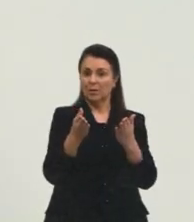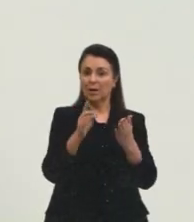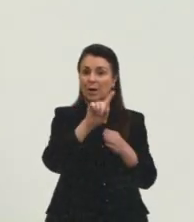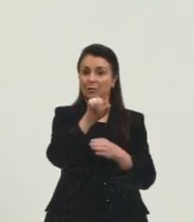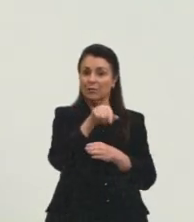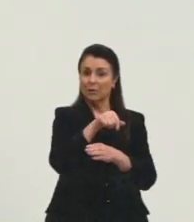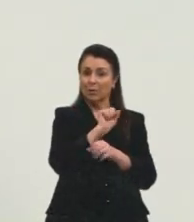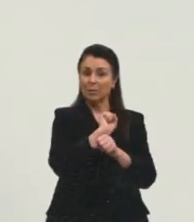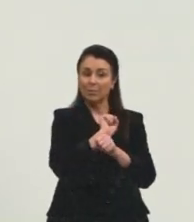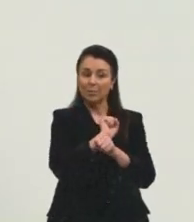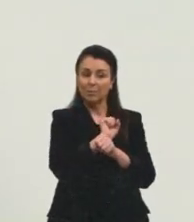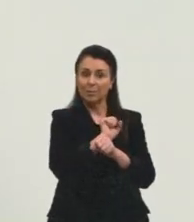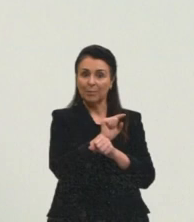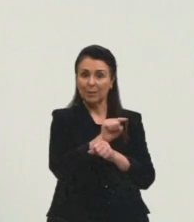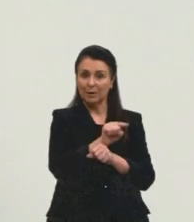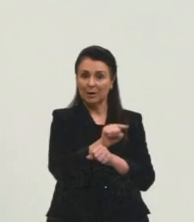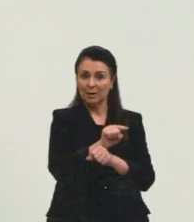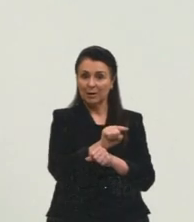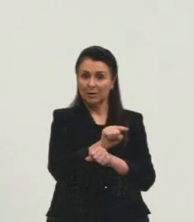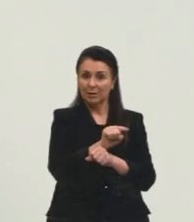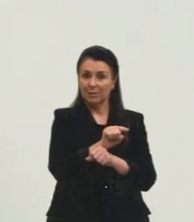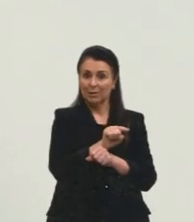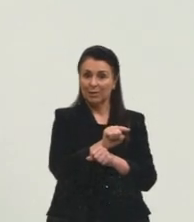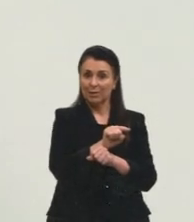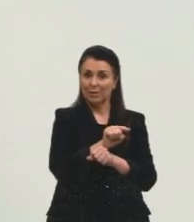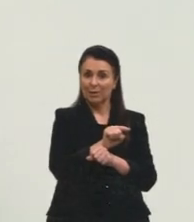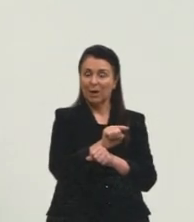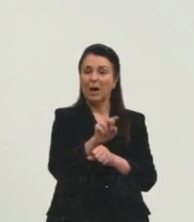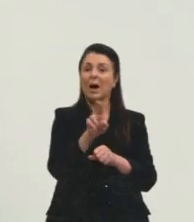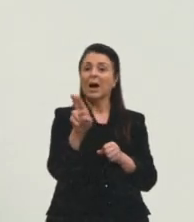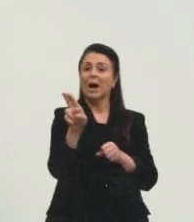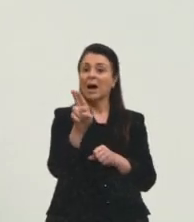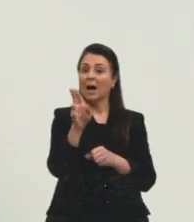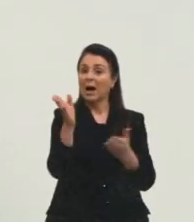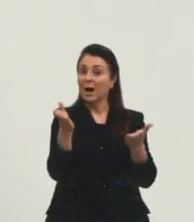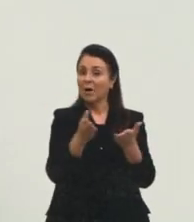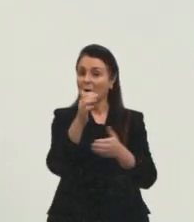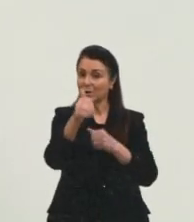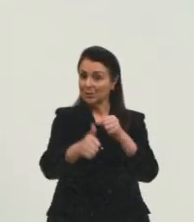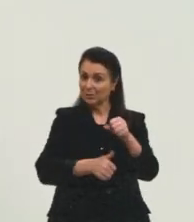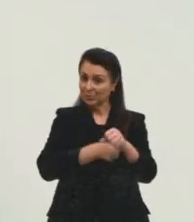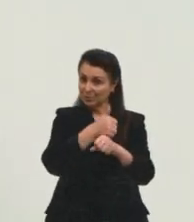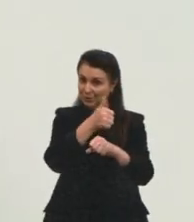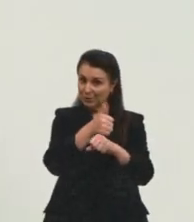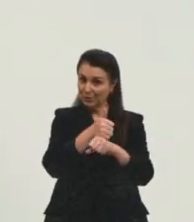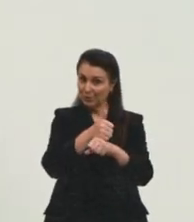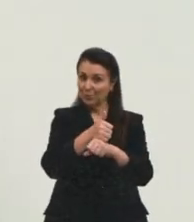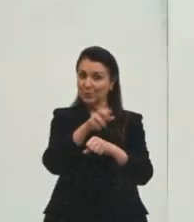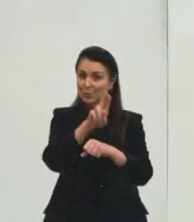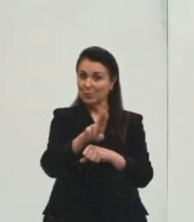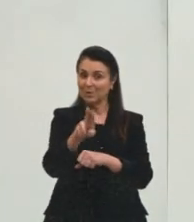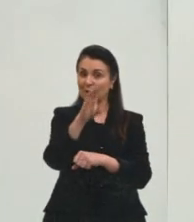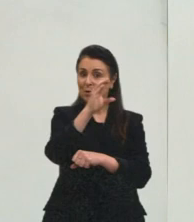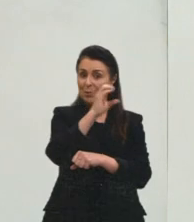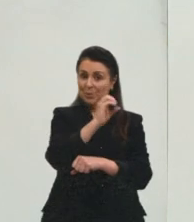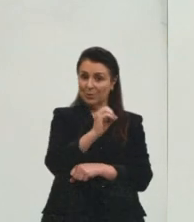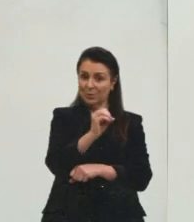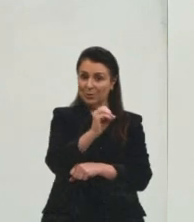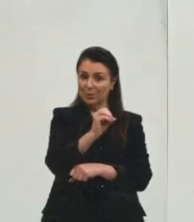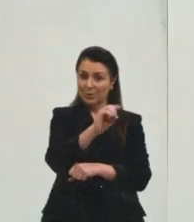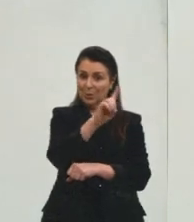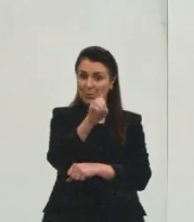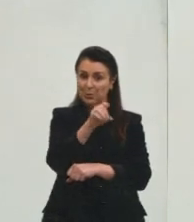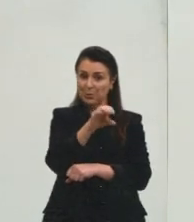há 5 horas tem que colocar 0000 exame EA